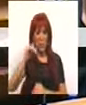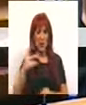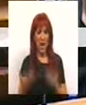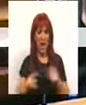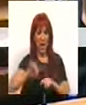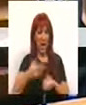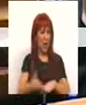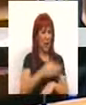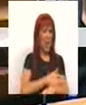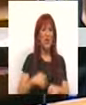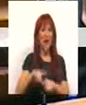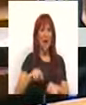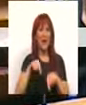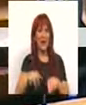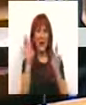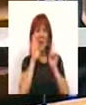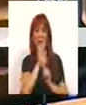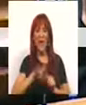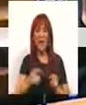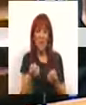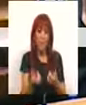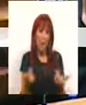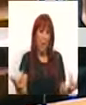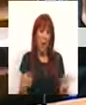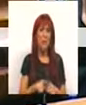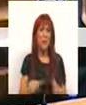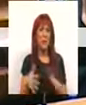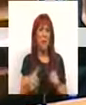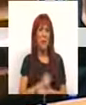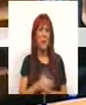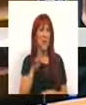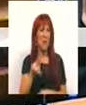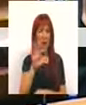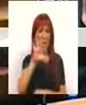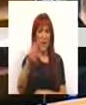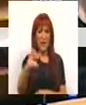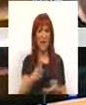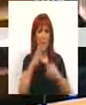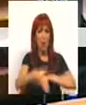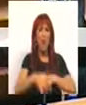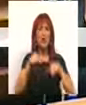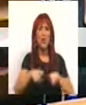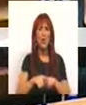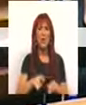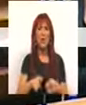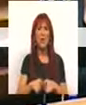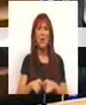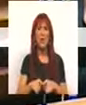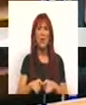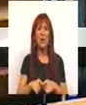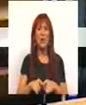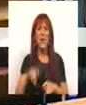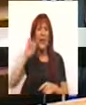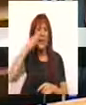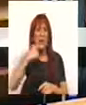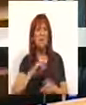anteriores, cuja área sujeita a esta prática residual, com cerca de 1000 hectares intervencionados, isso porque